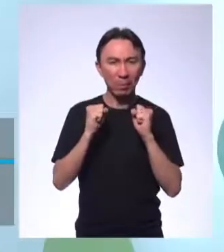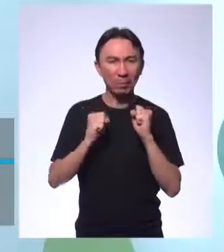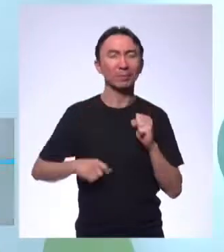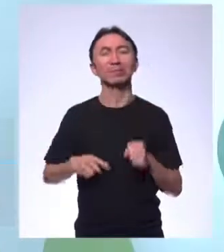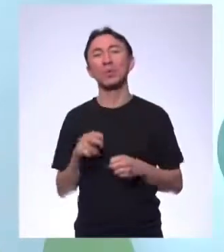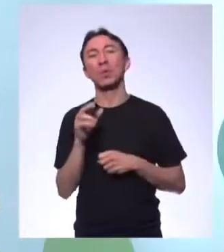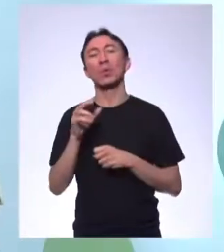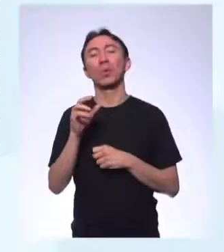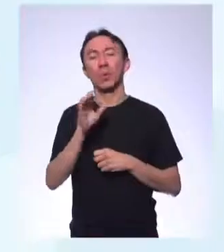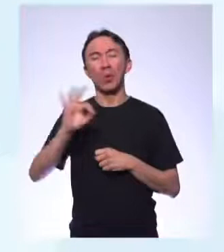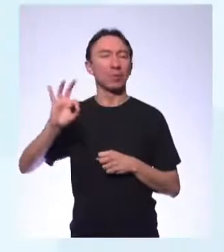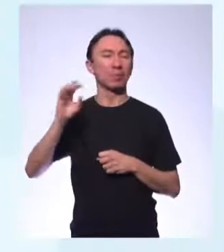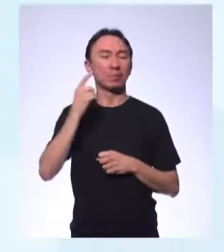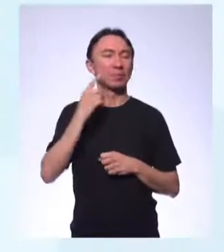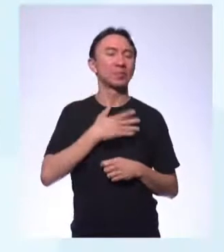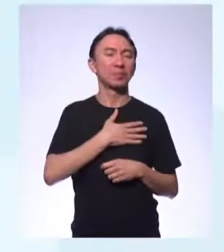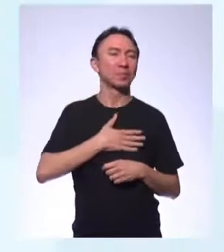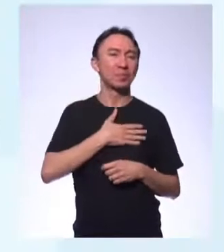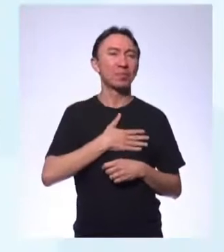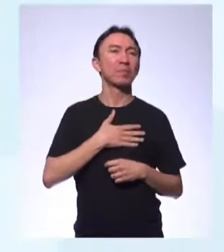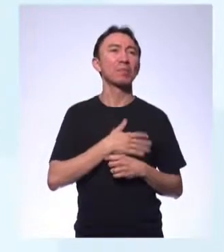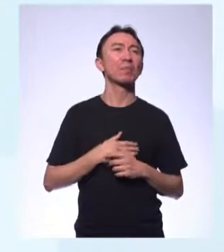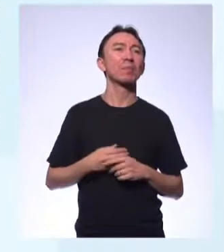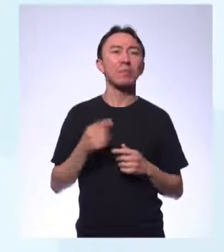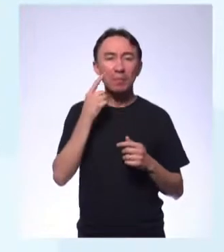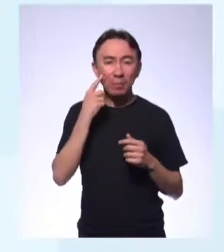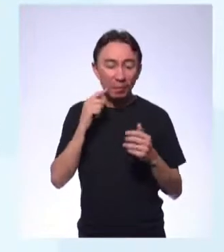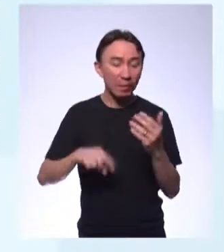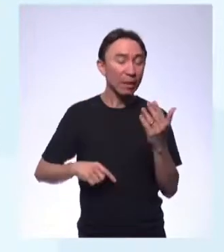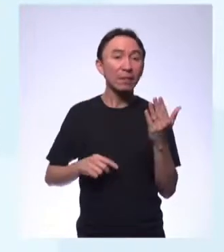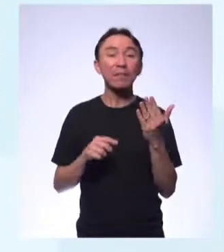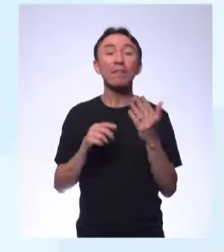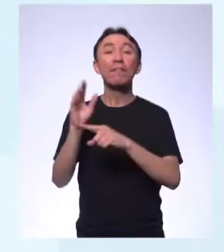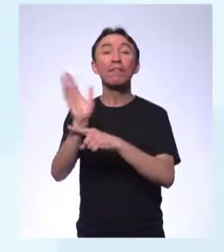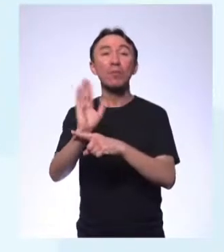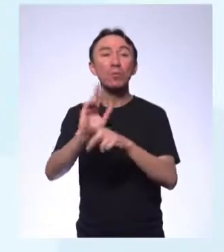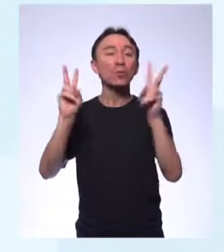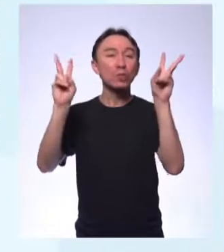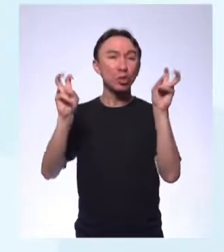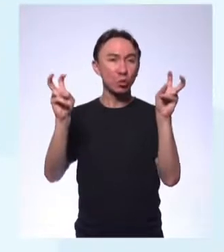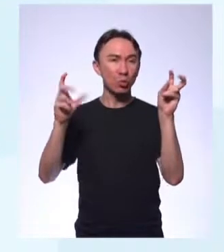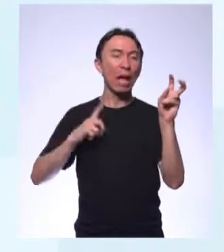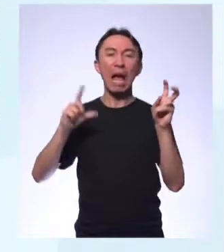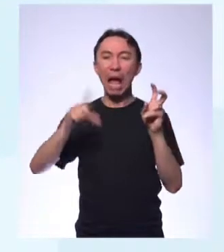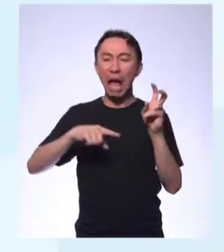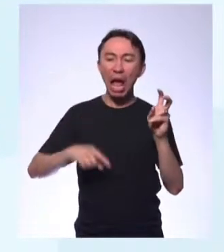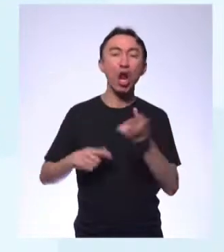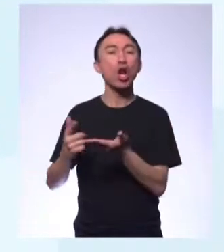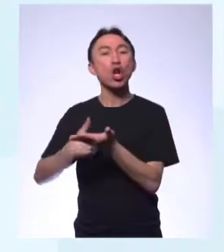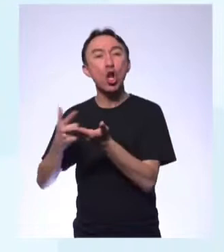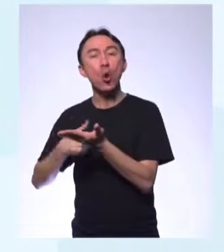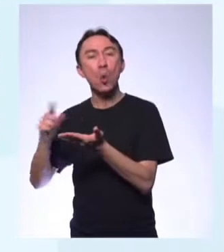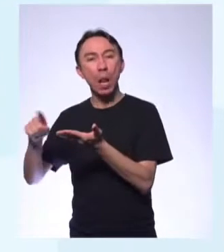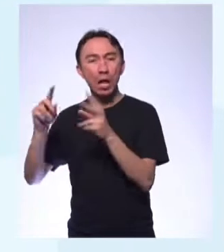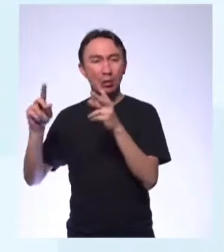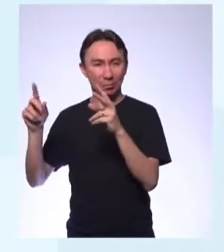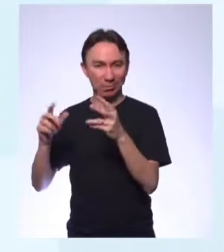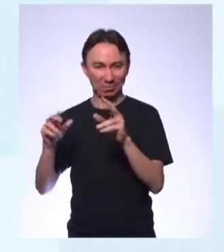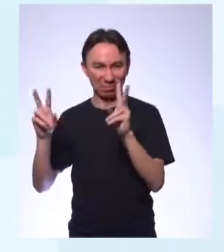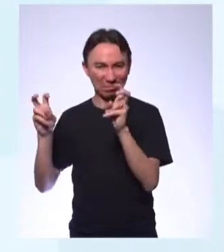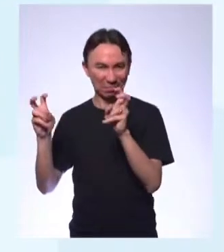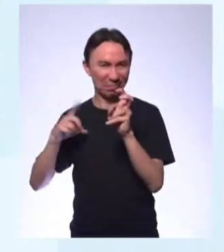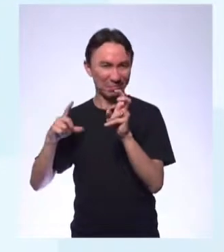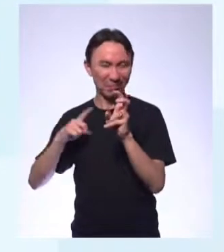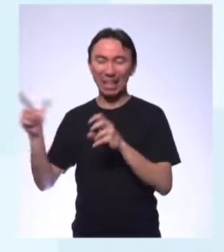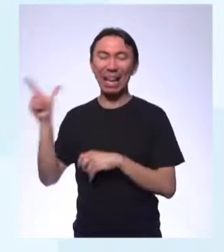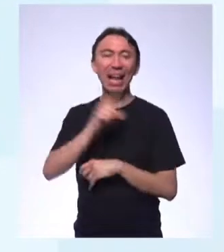vamos lá, adoro. Leitura inicial. O título desse filme remete ao nome de um livro que, em Harry Potter, era usado